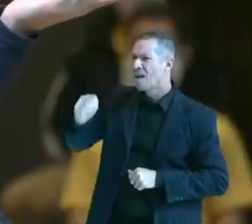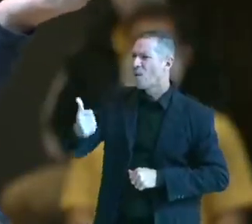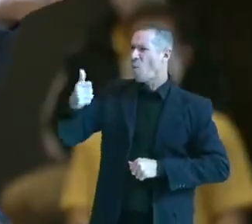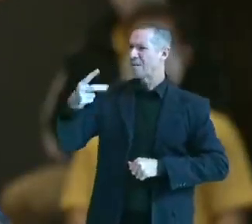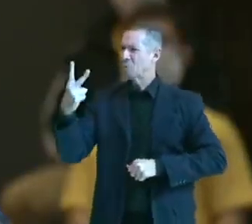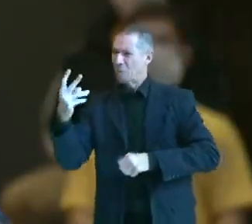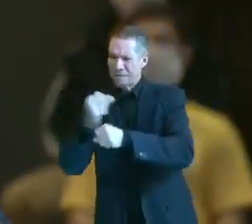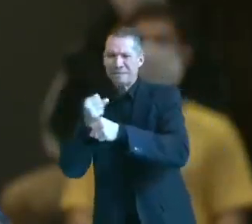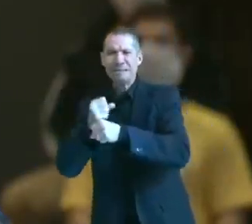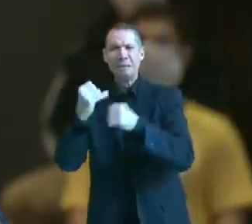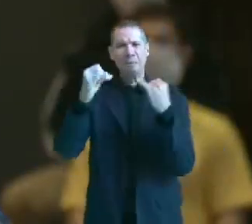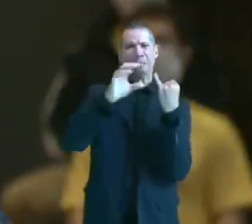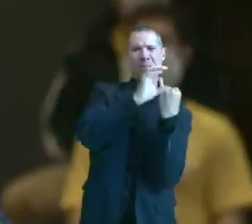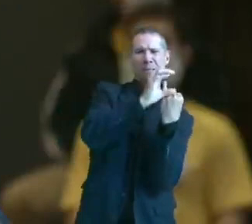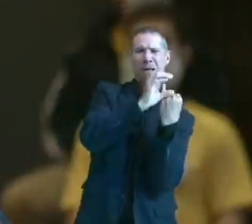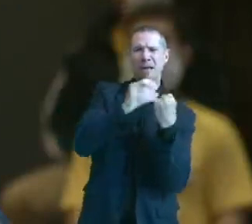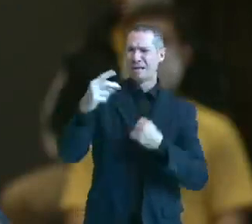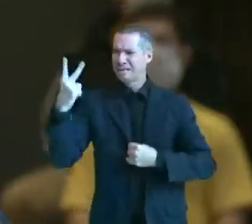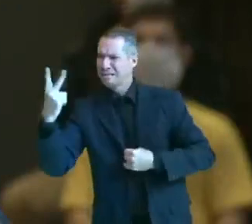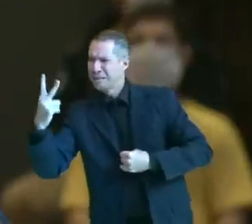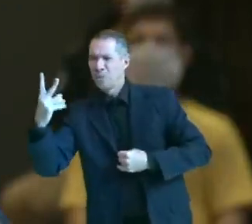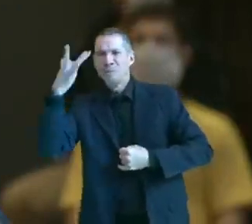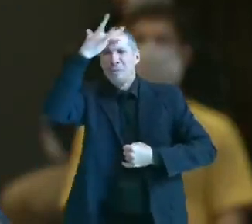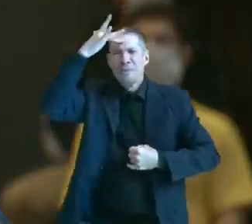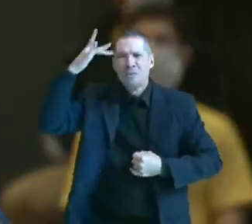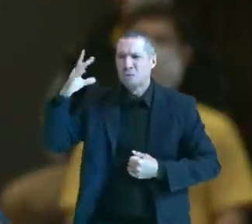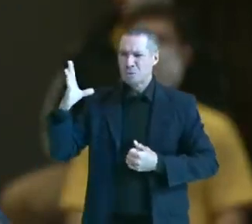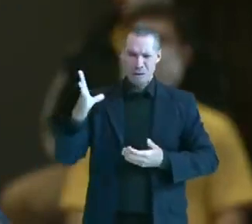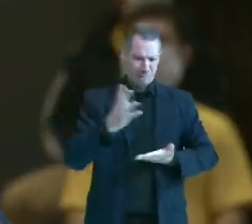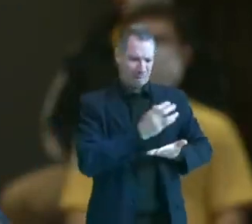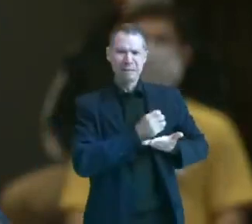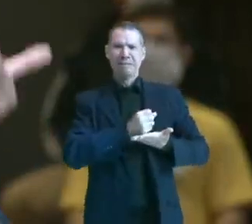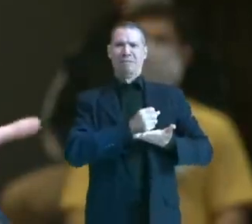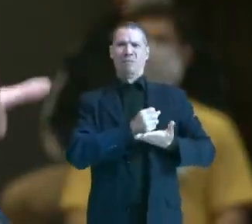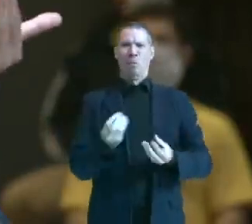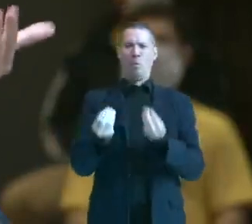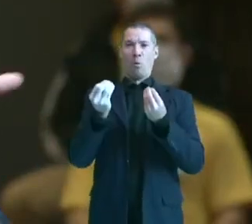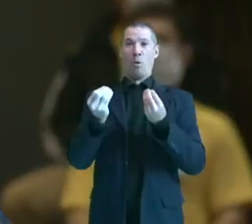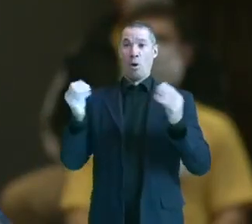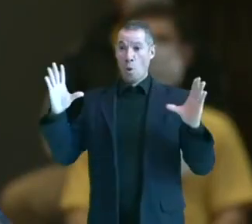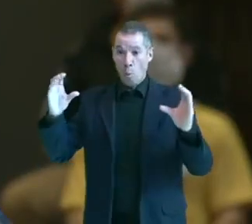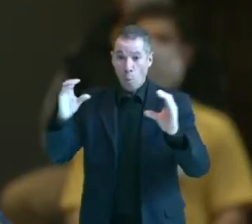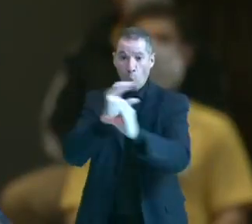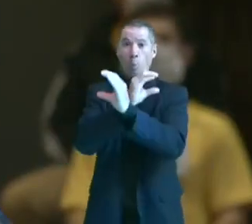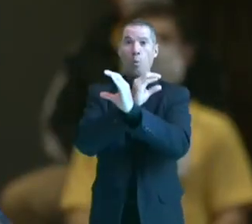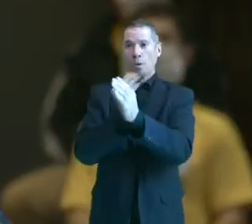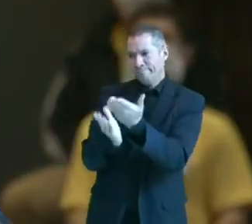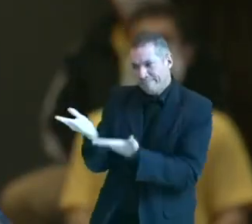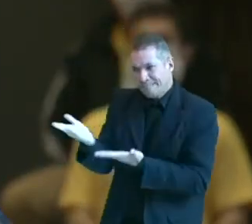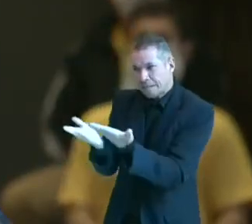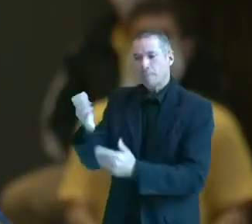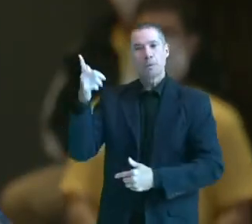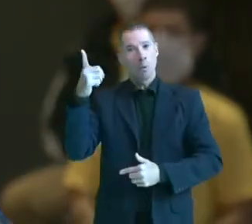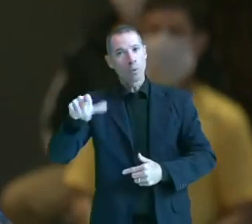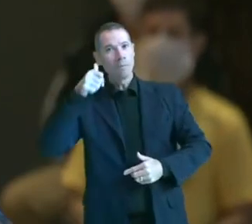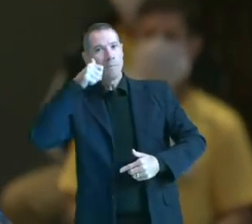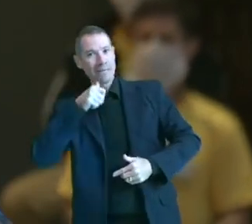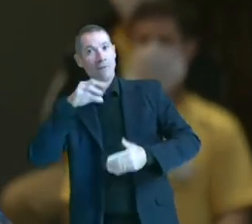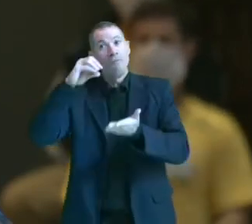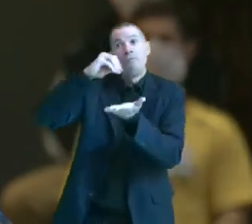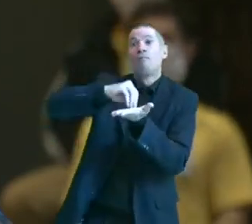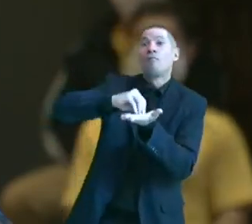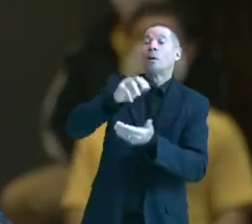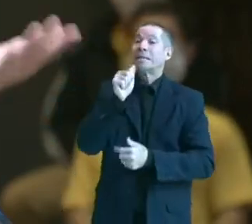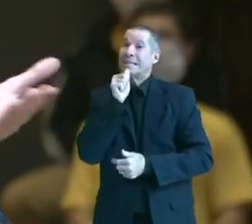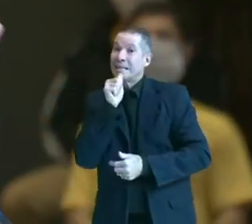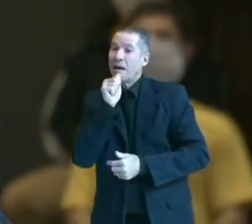de Cristolândia e a segundo fruto é a segunda que conclui o tratamento. Outras meninas não concluíram o